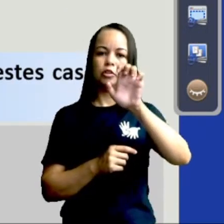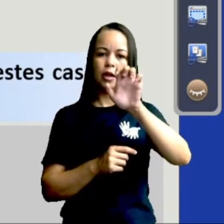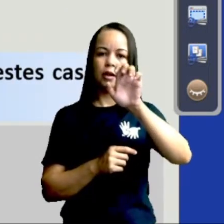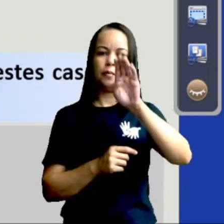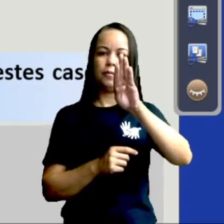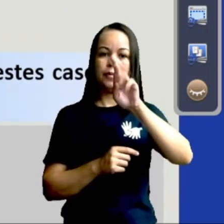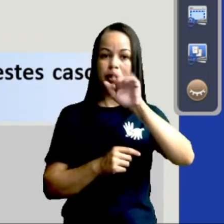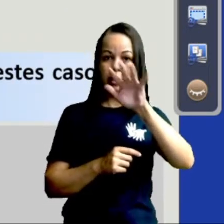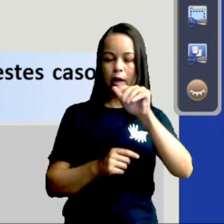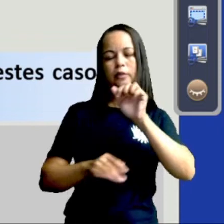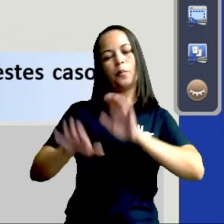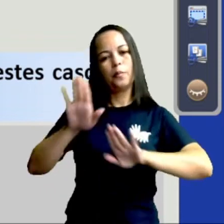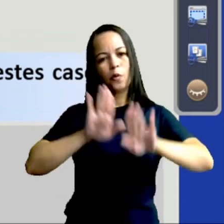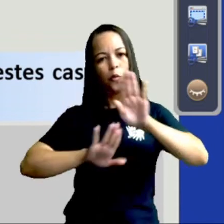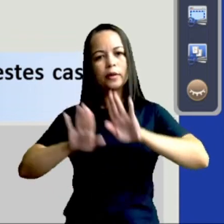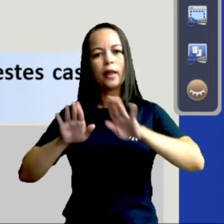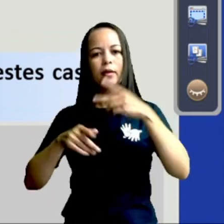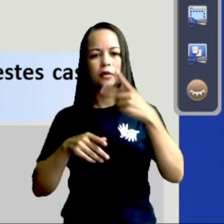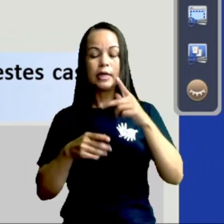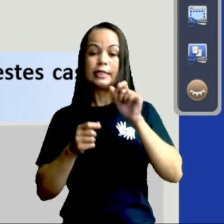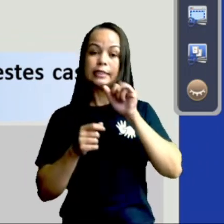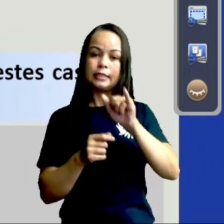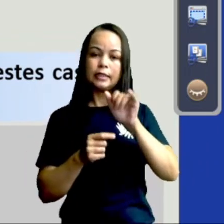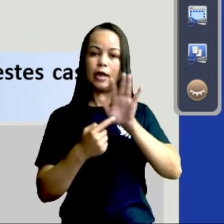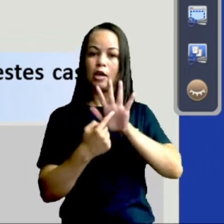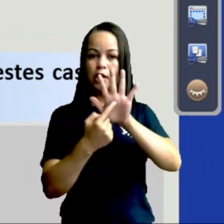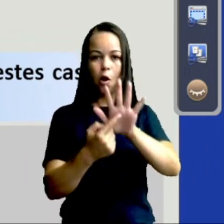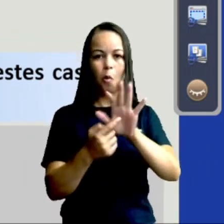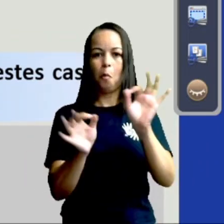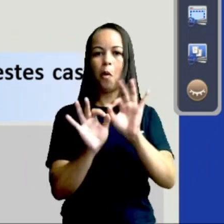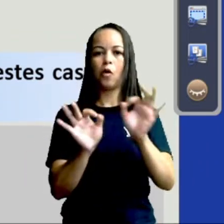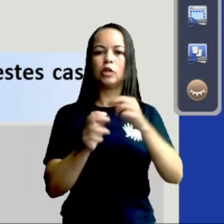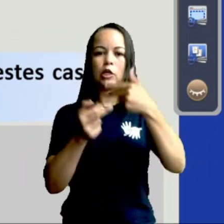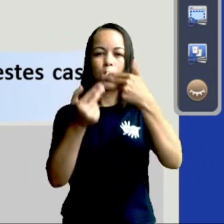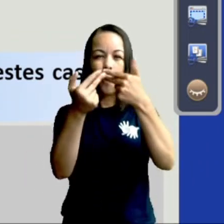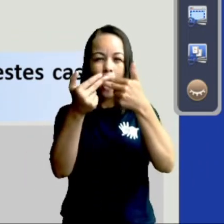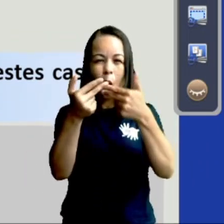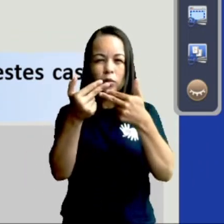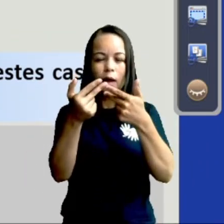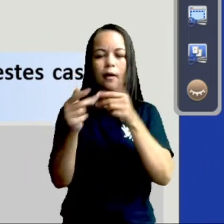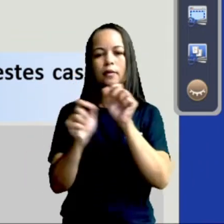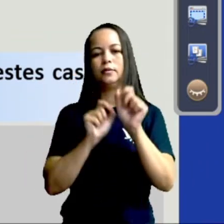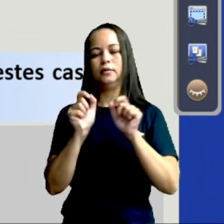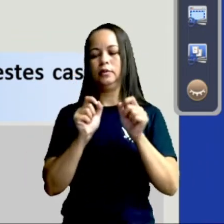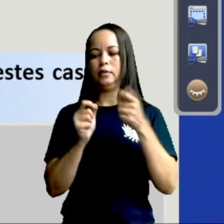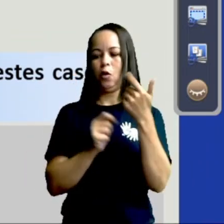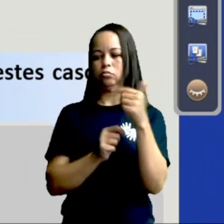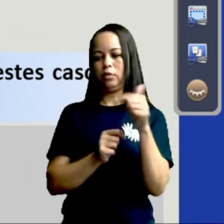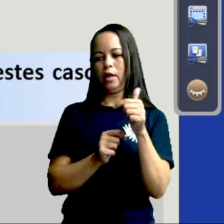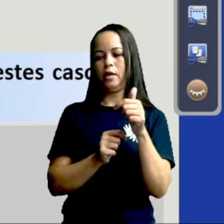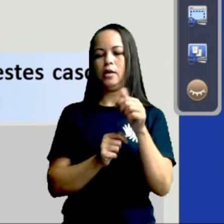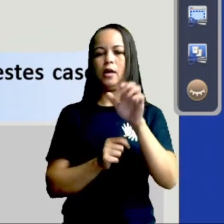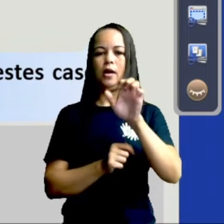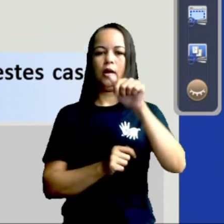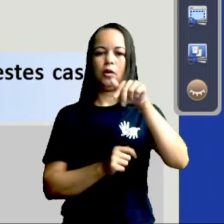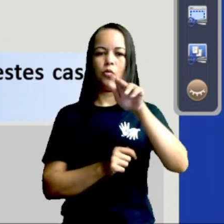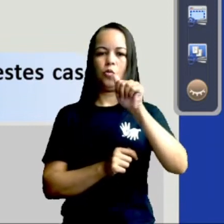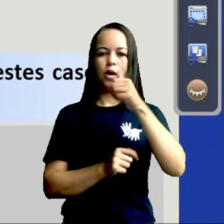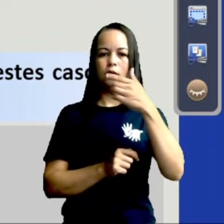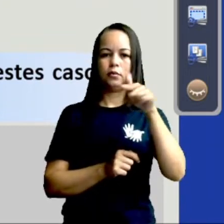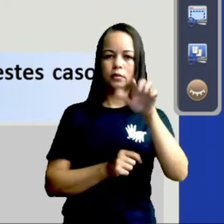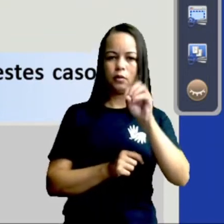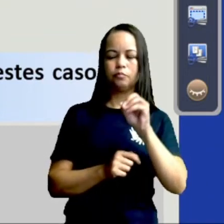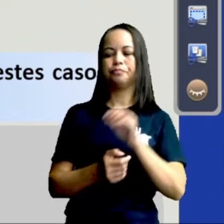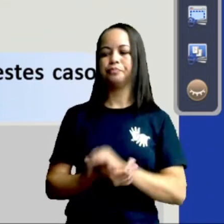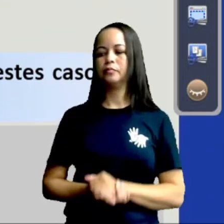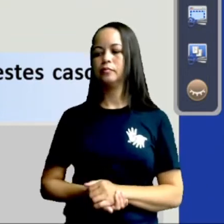com isso. Se não aparecer igualdade, nós não temos equação, ok? E